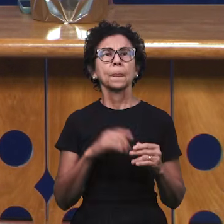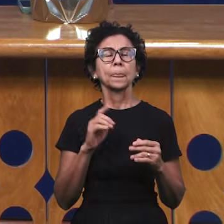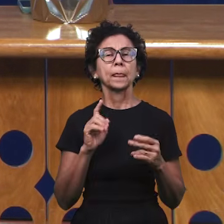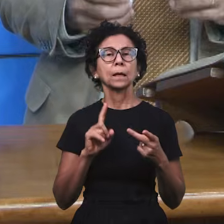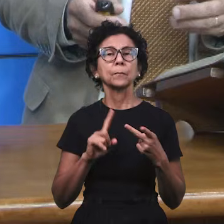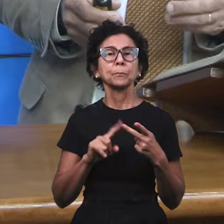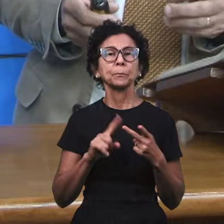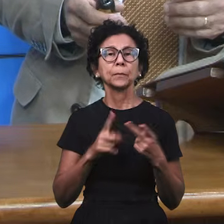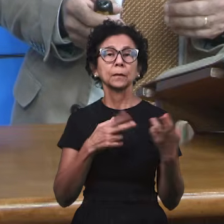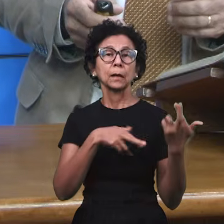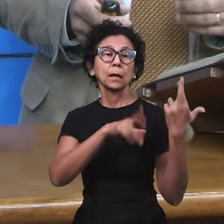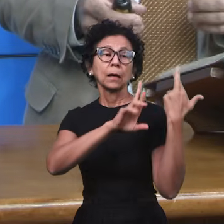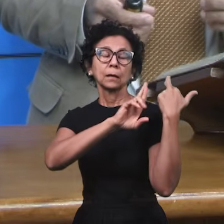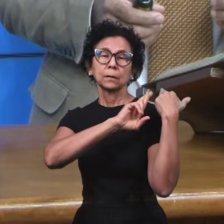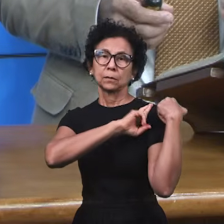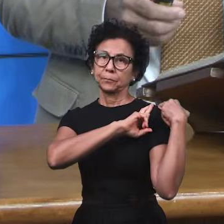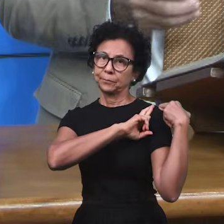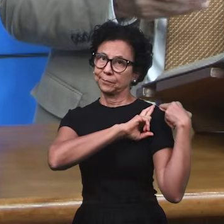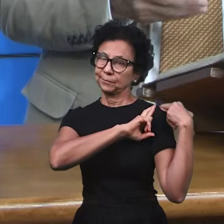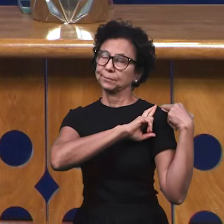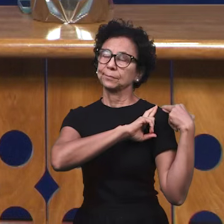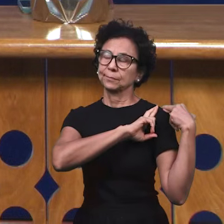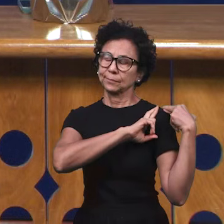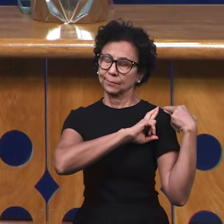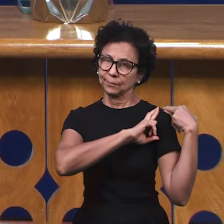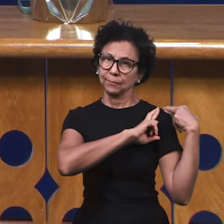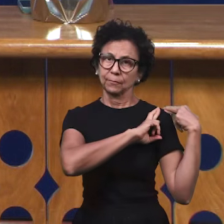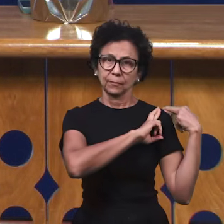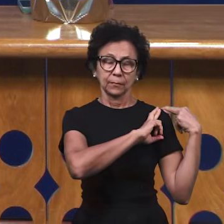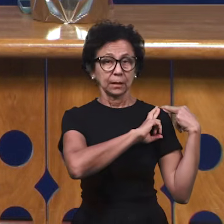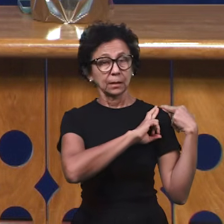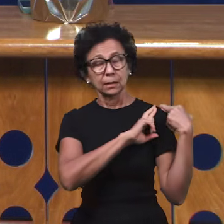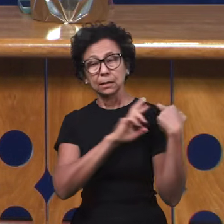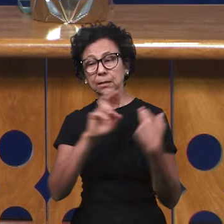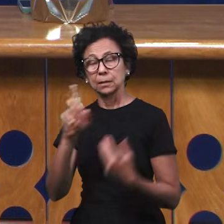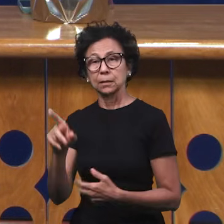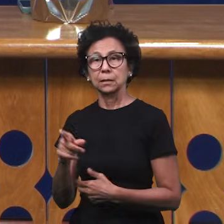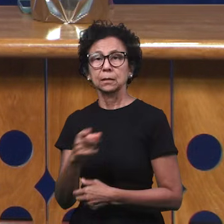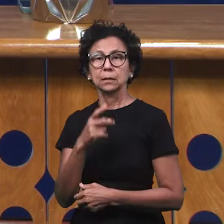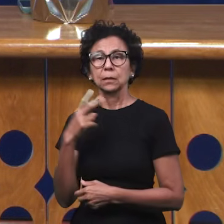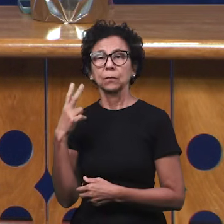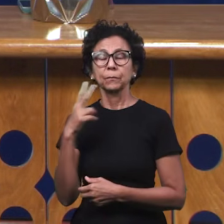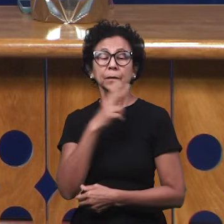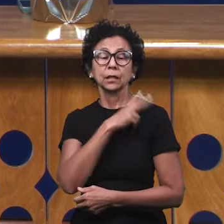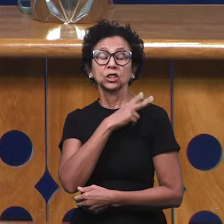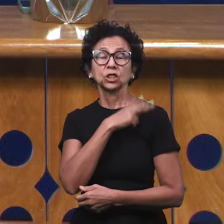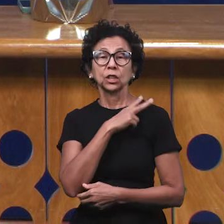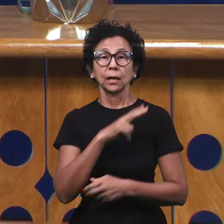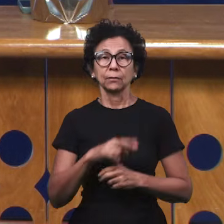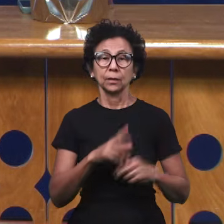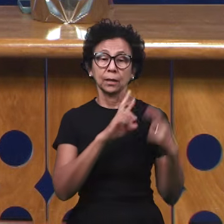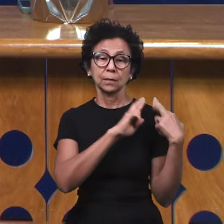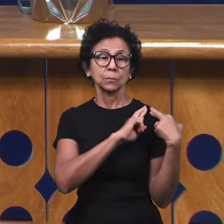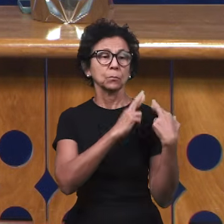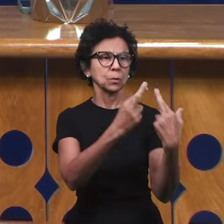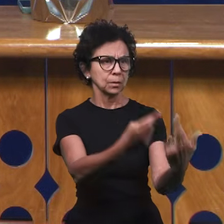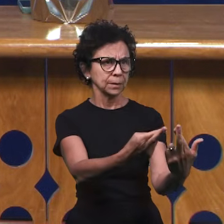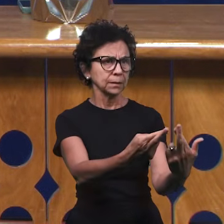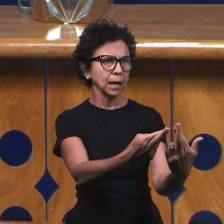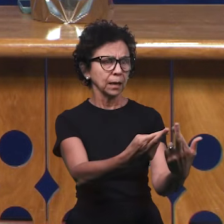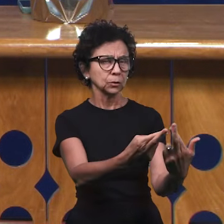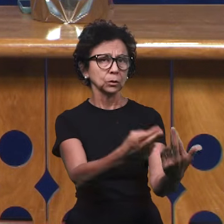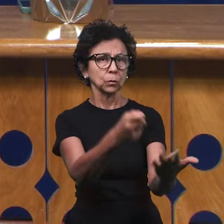a responsabilidade. Se foi te dado uma tarefa para você assumir, é importante você assumir até o